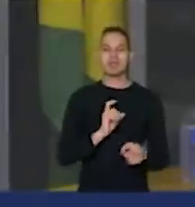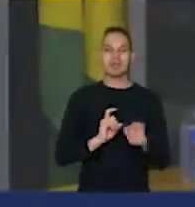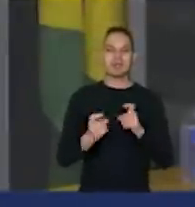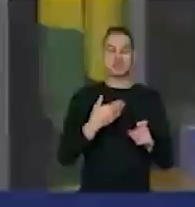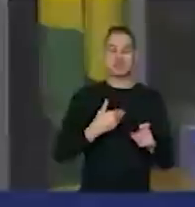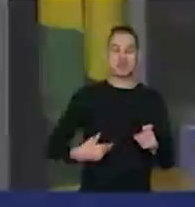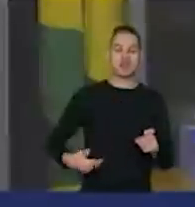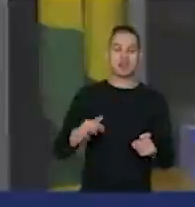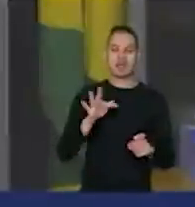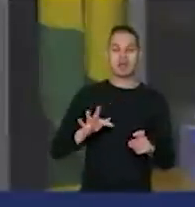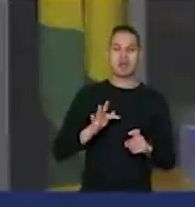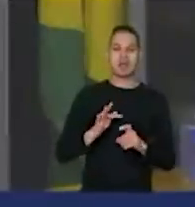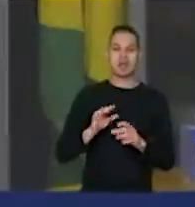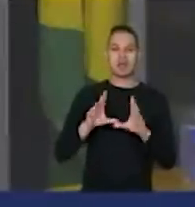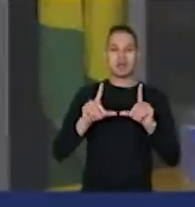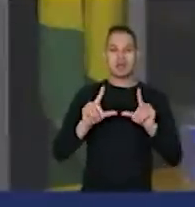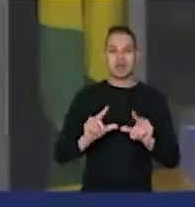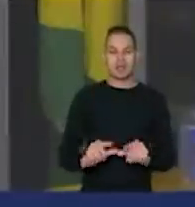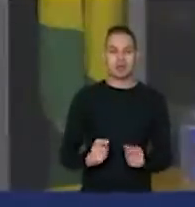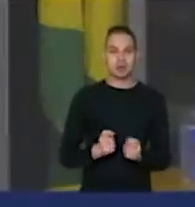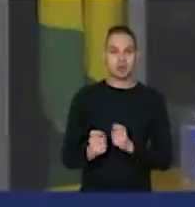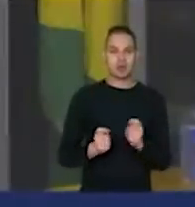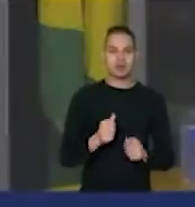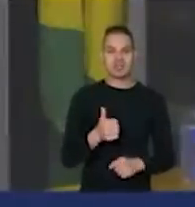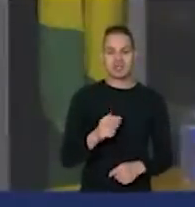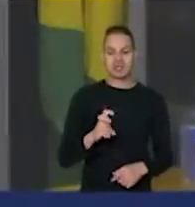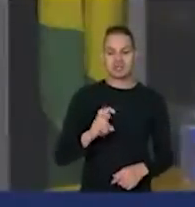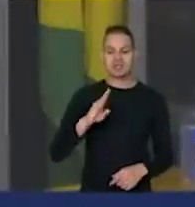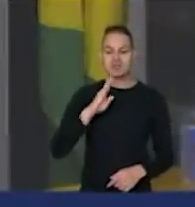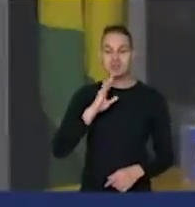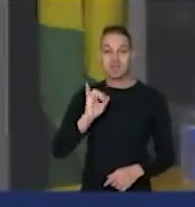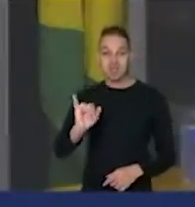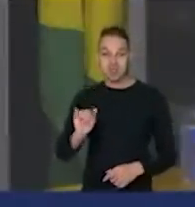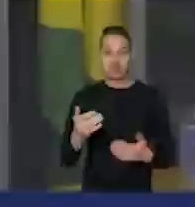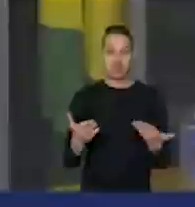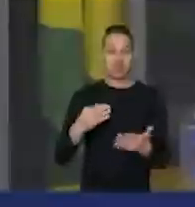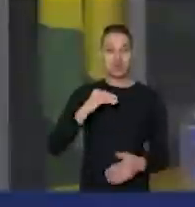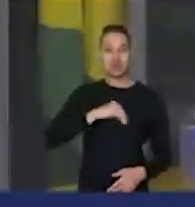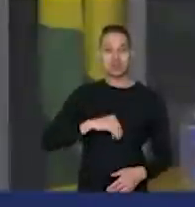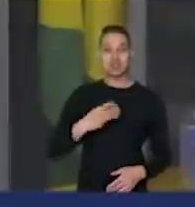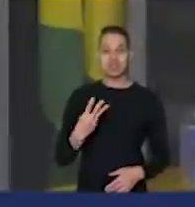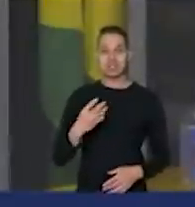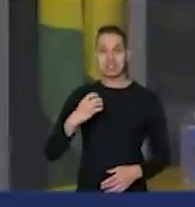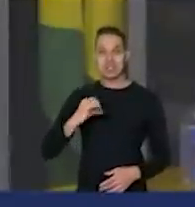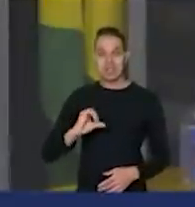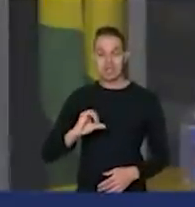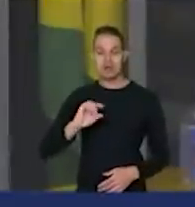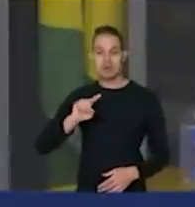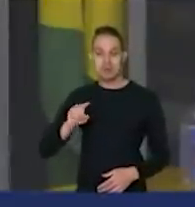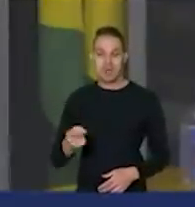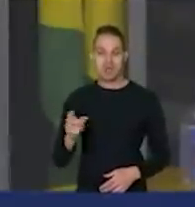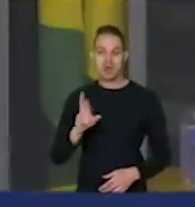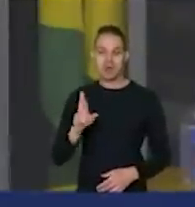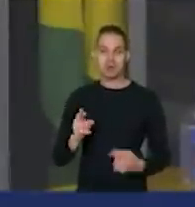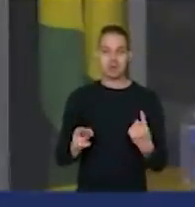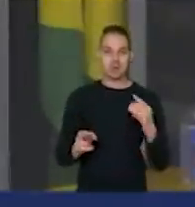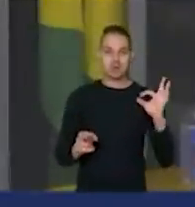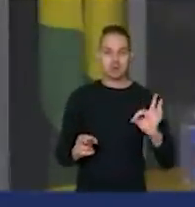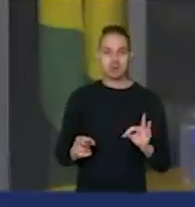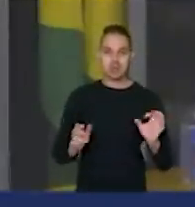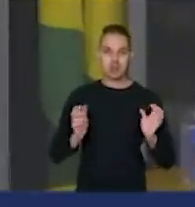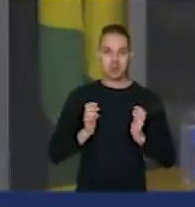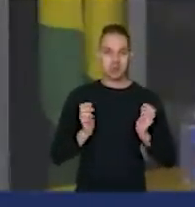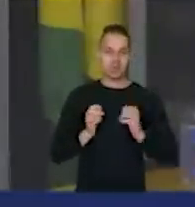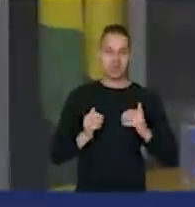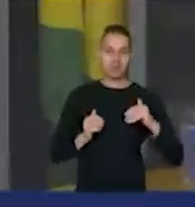15 bilhões de reais, que sairia de quem hoje já recebe 39 mil reais por mês, quem já está no 1% mais rico da população, em